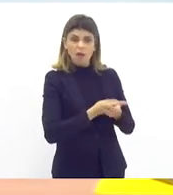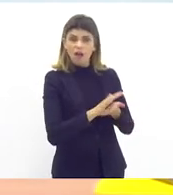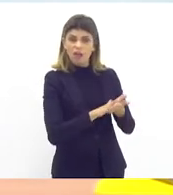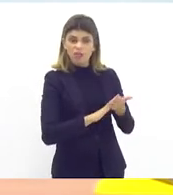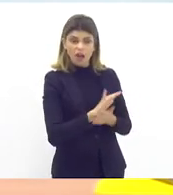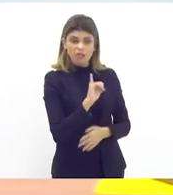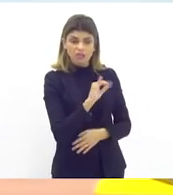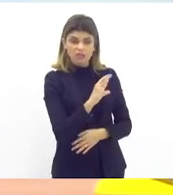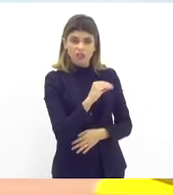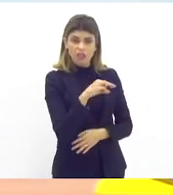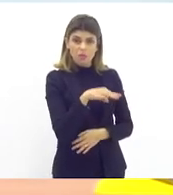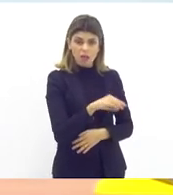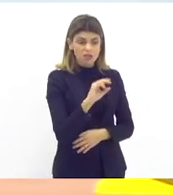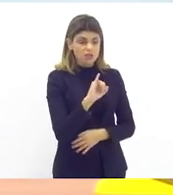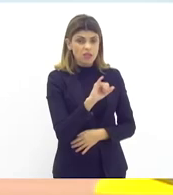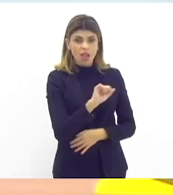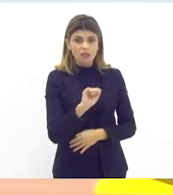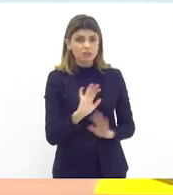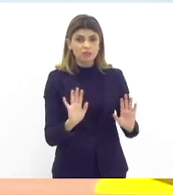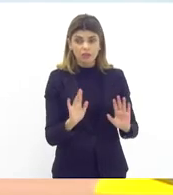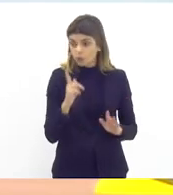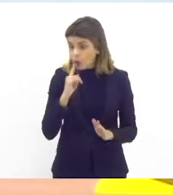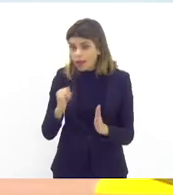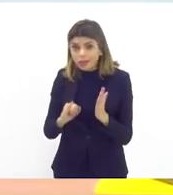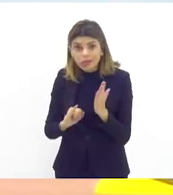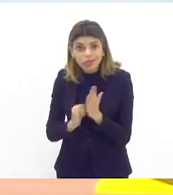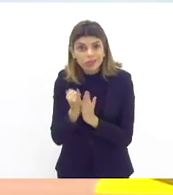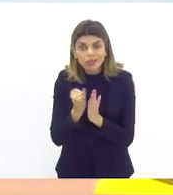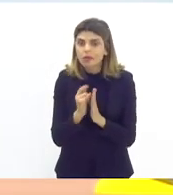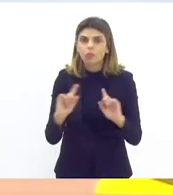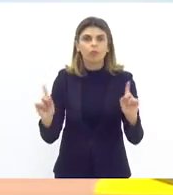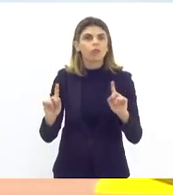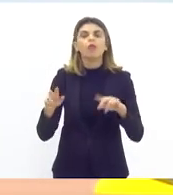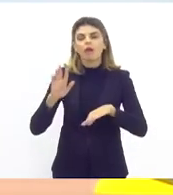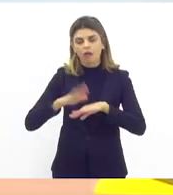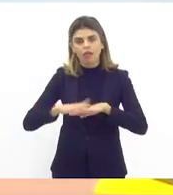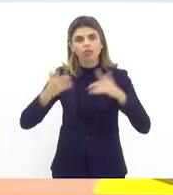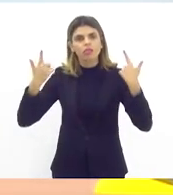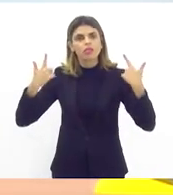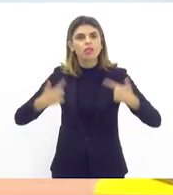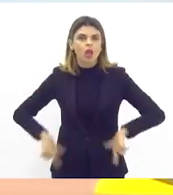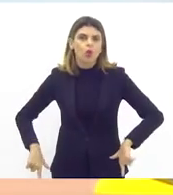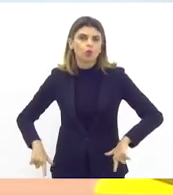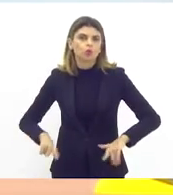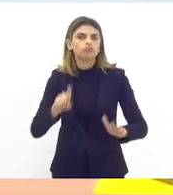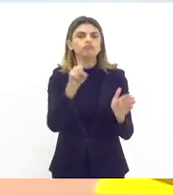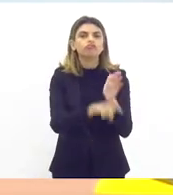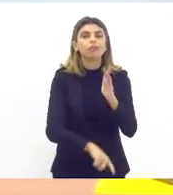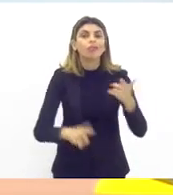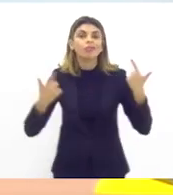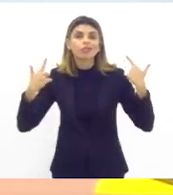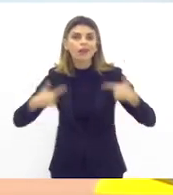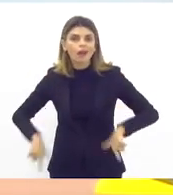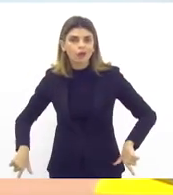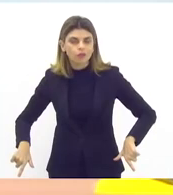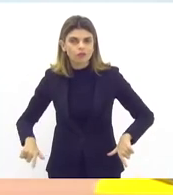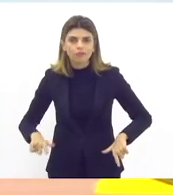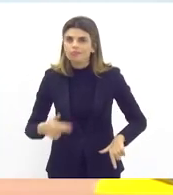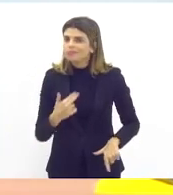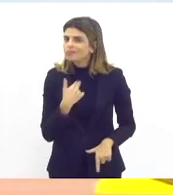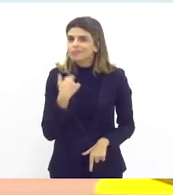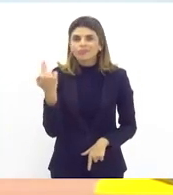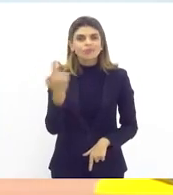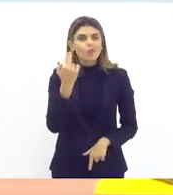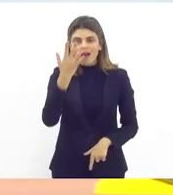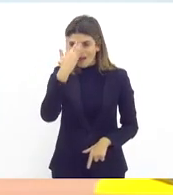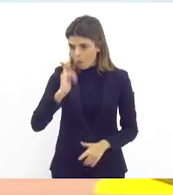de usar o automóvel. Não é a tributação. A tributação tem que ser neutra nesse sentido. Não faz sentido manter